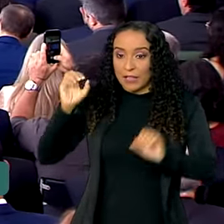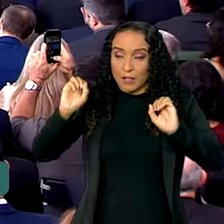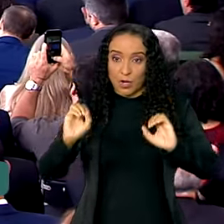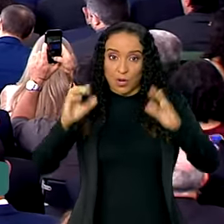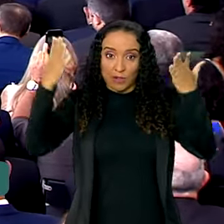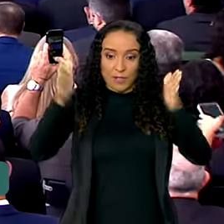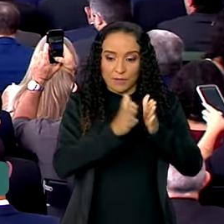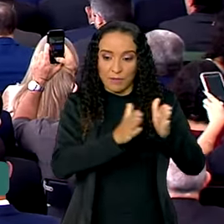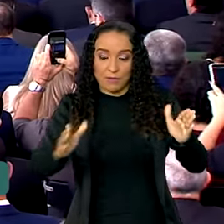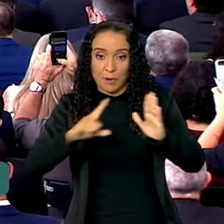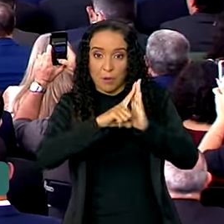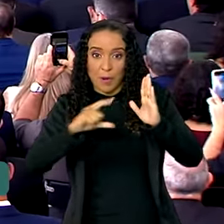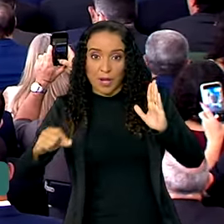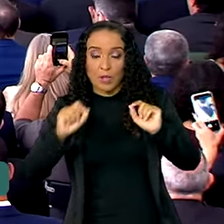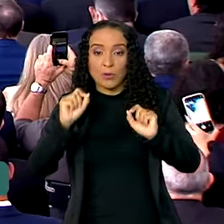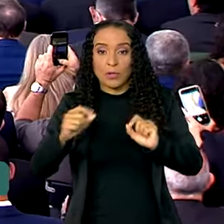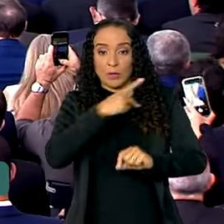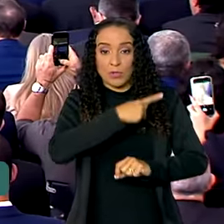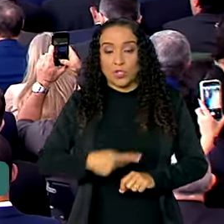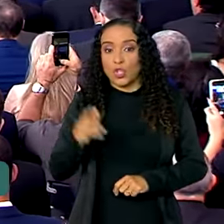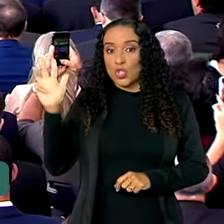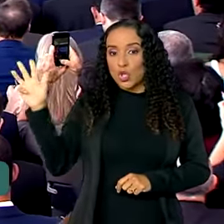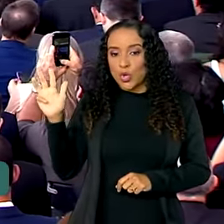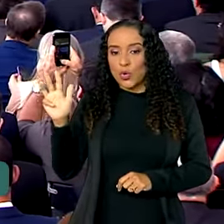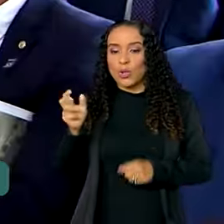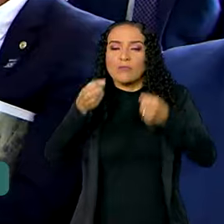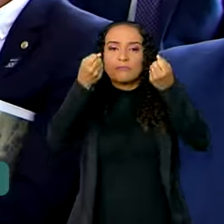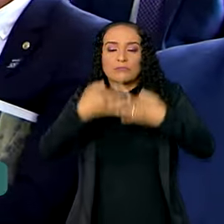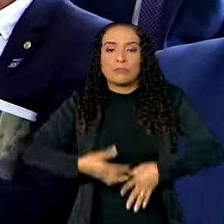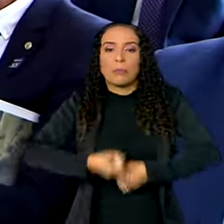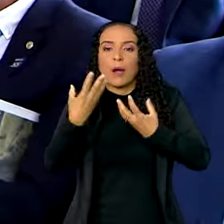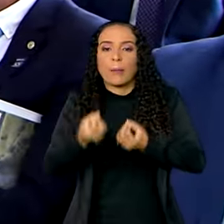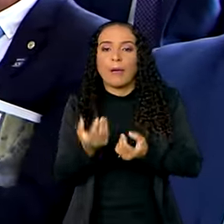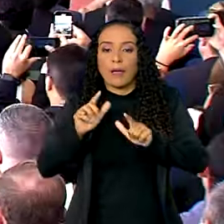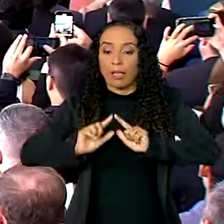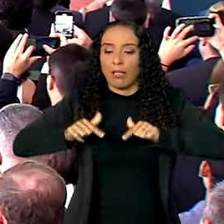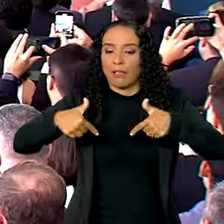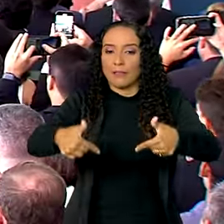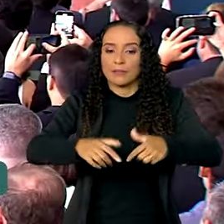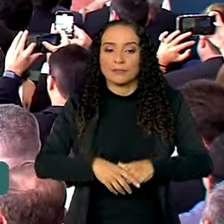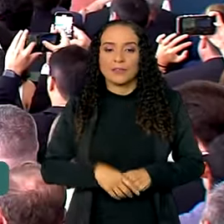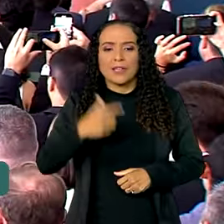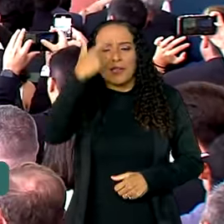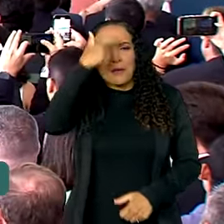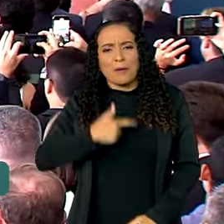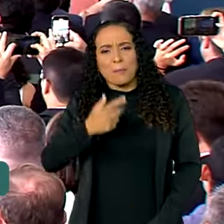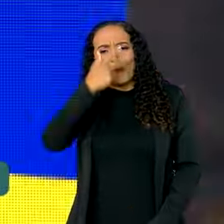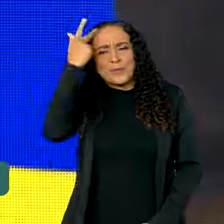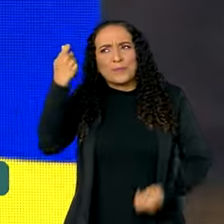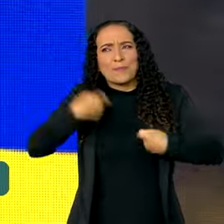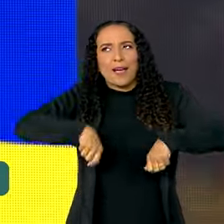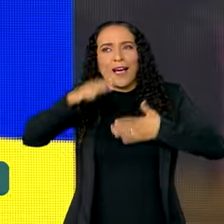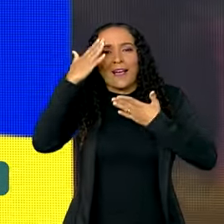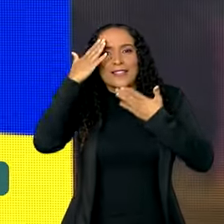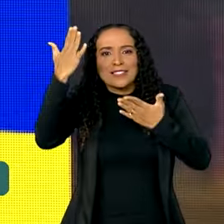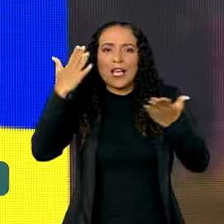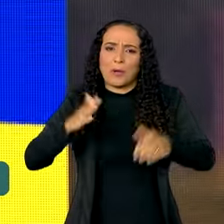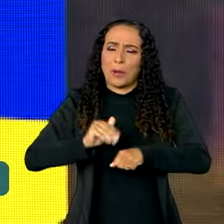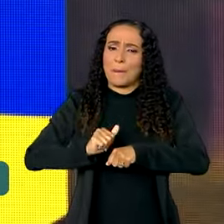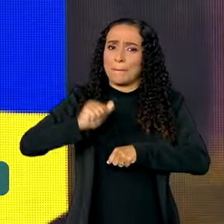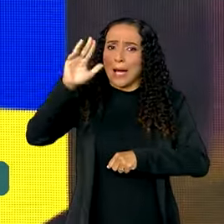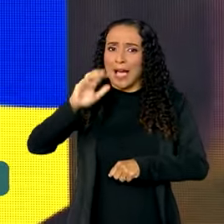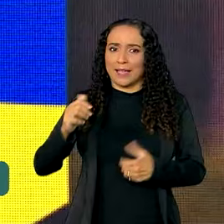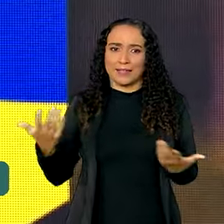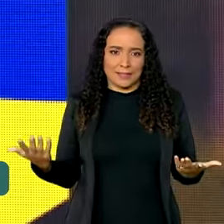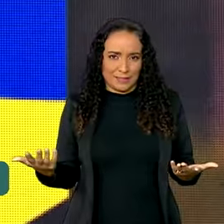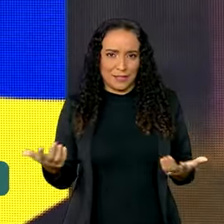evento no Palácio do Planalto, o presidente Lula comentou sobre a operação. Eu sou um cara que eu tenho que agradecer agora muito mais,